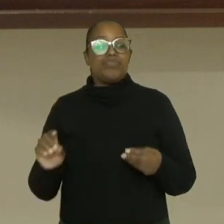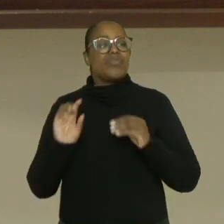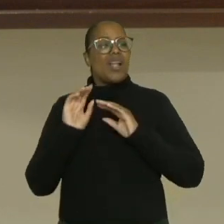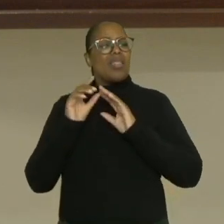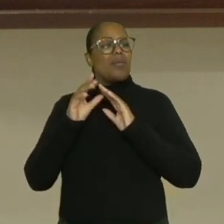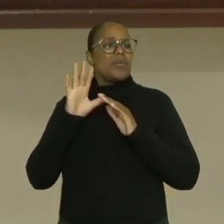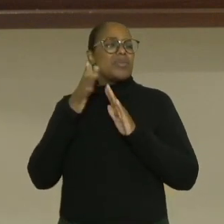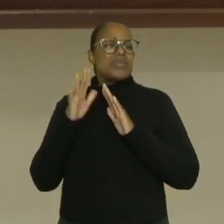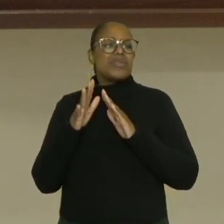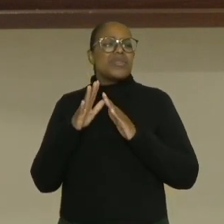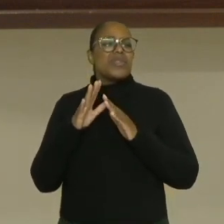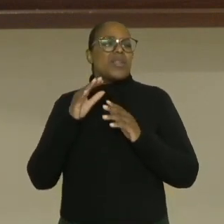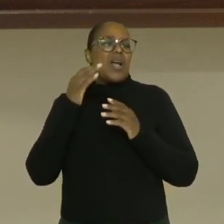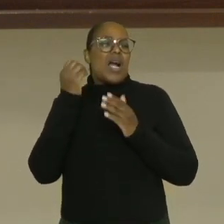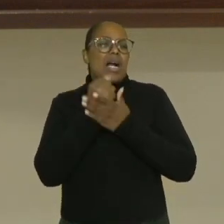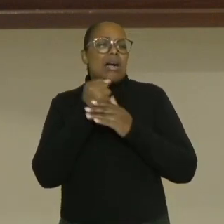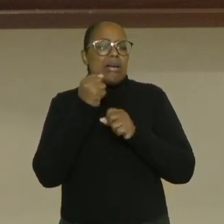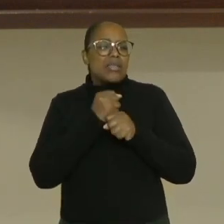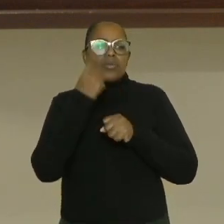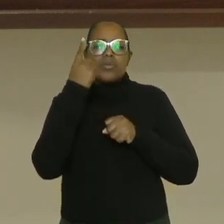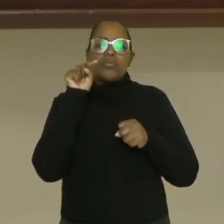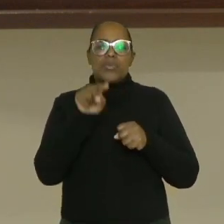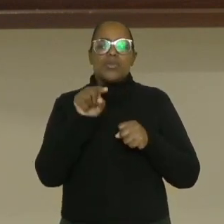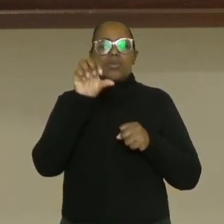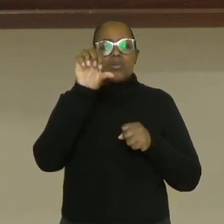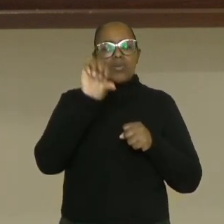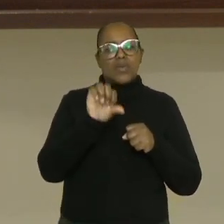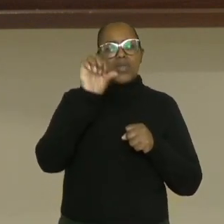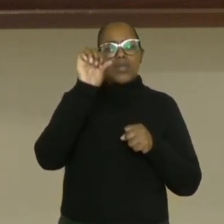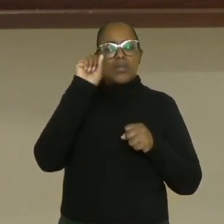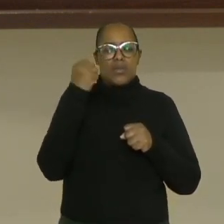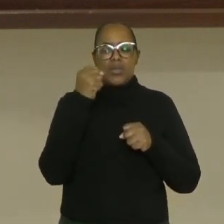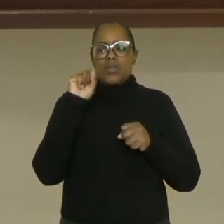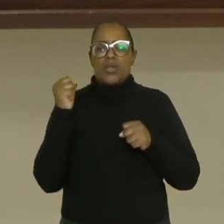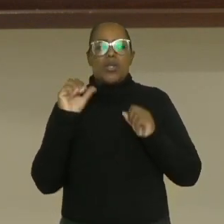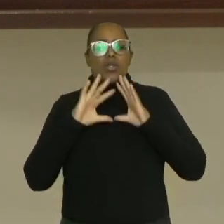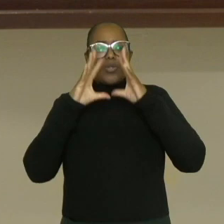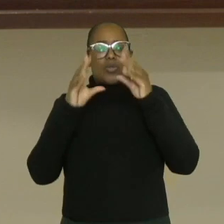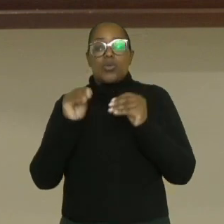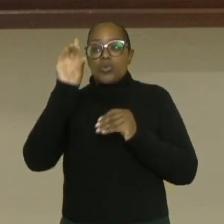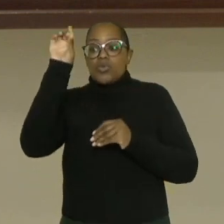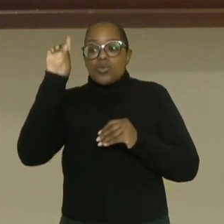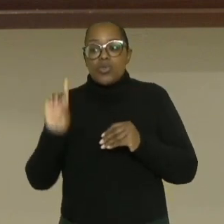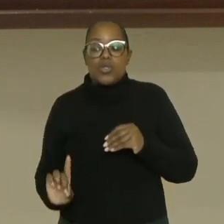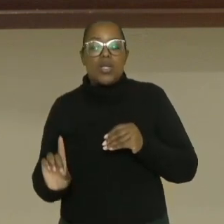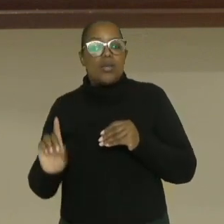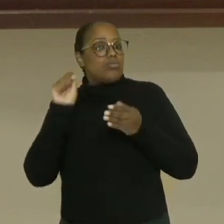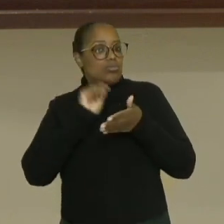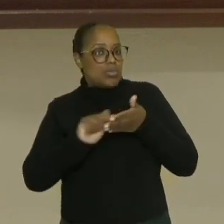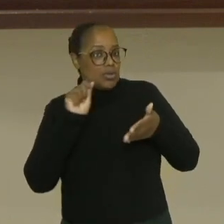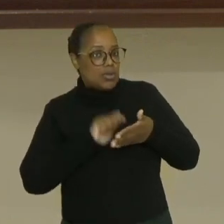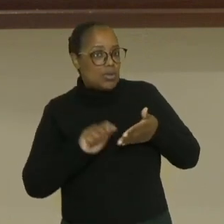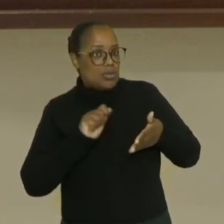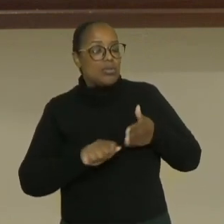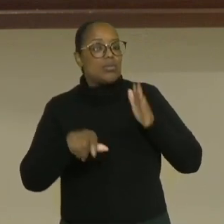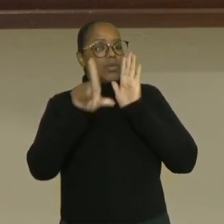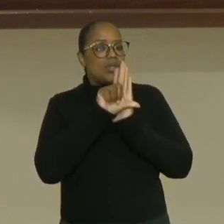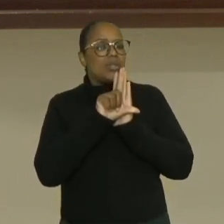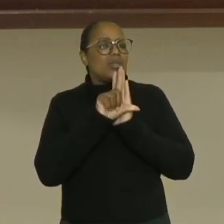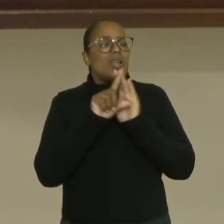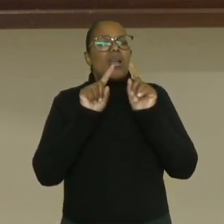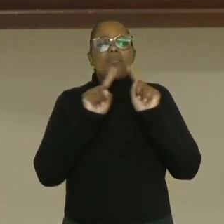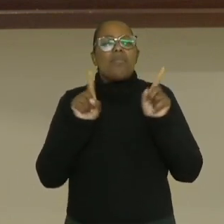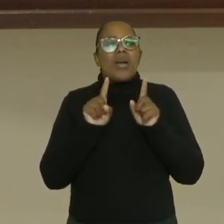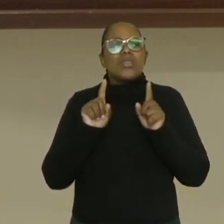em 1988, todos os nossos direitos de cidadania brasileira descritos lá na Constituição. Mas será que